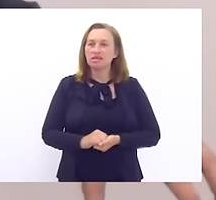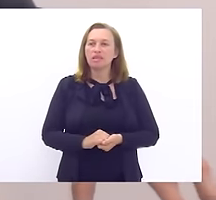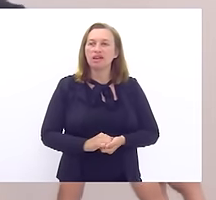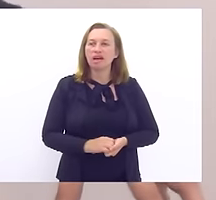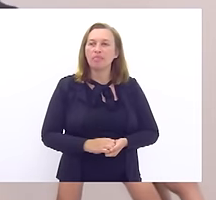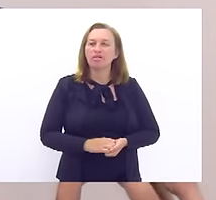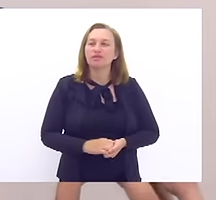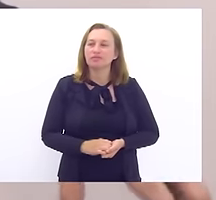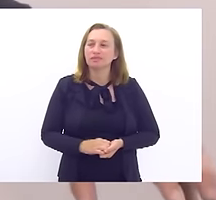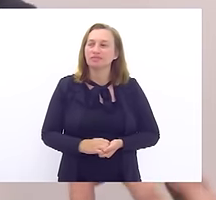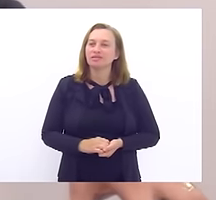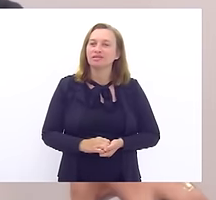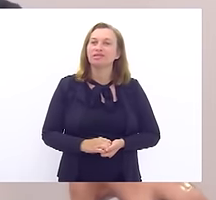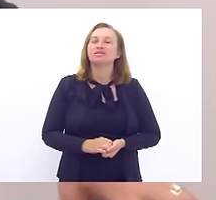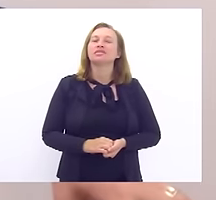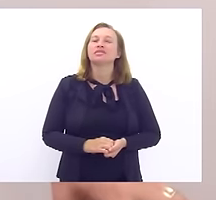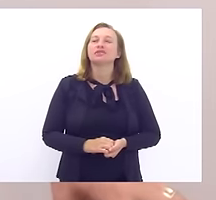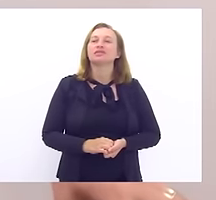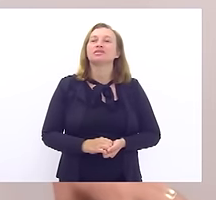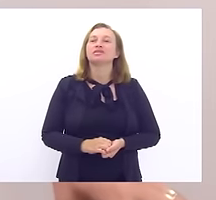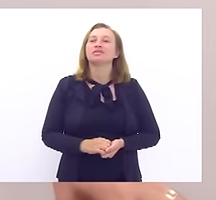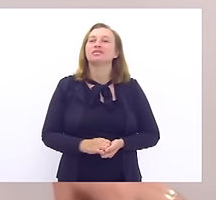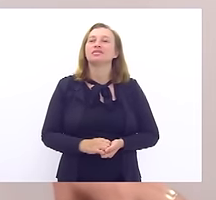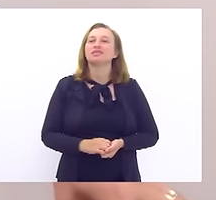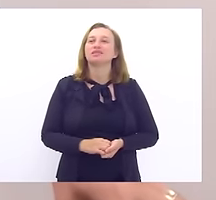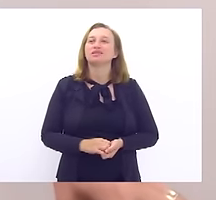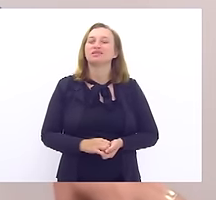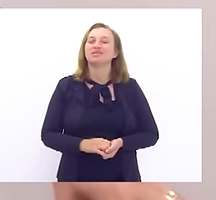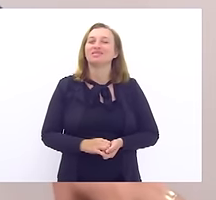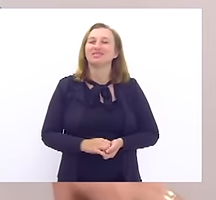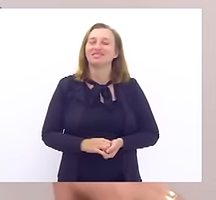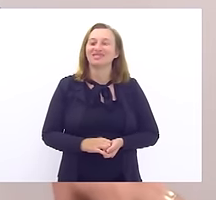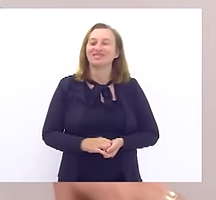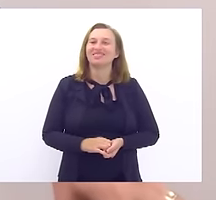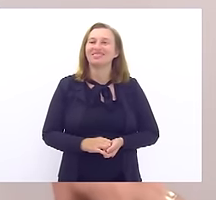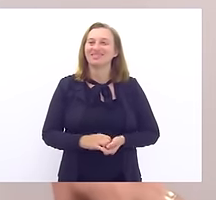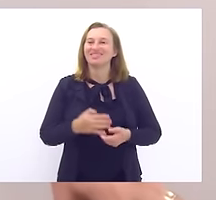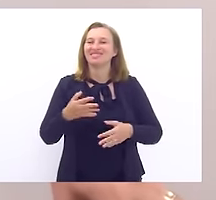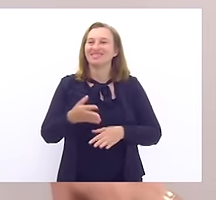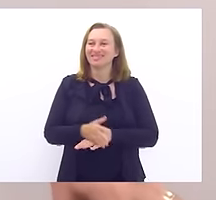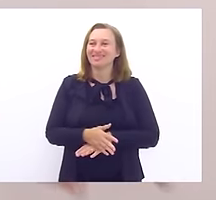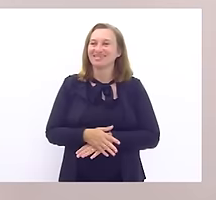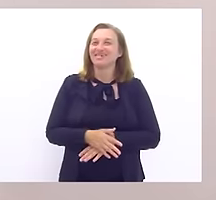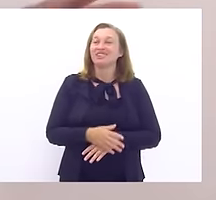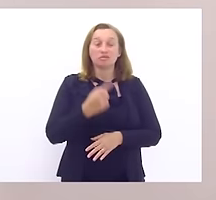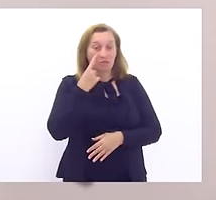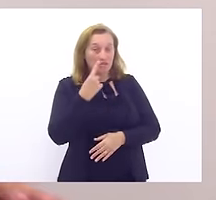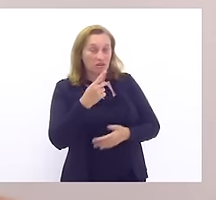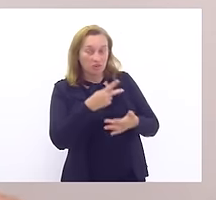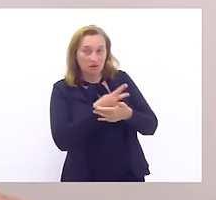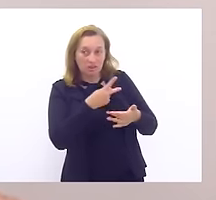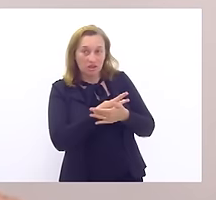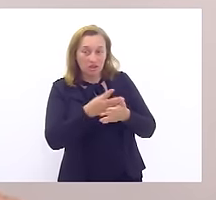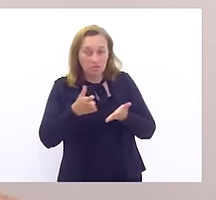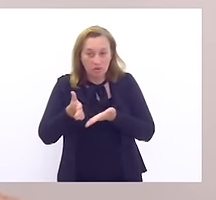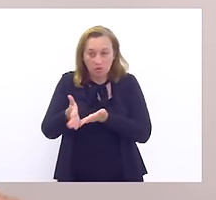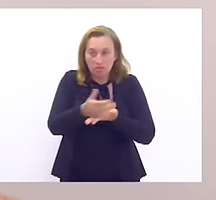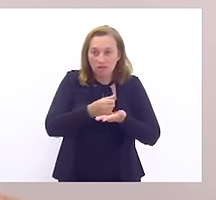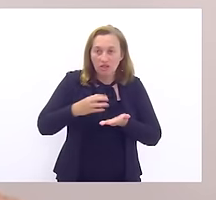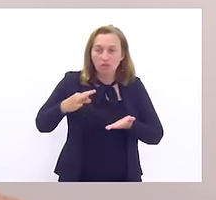essa participação juntas prefeituras por hora para quem não não continue acontecendo esses relatos aí dessas irregularidades até a gente apurar tudo